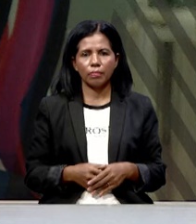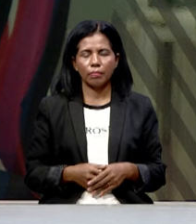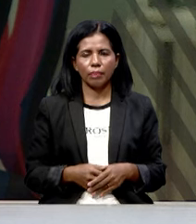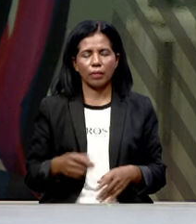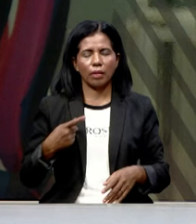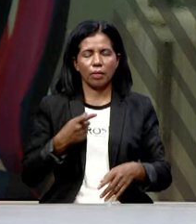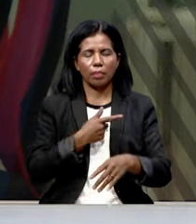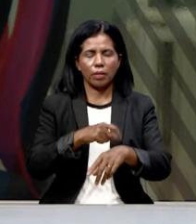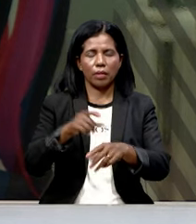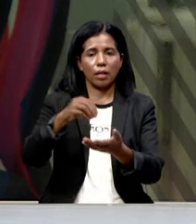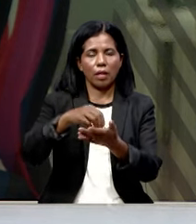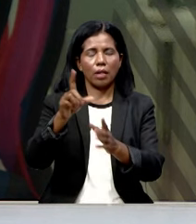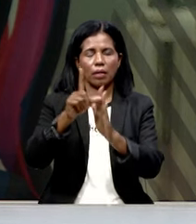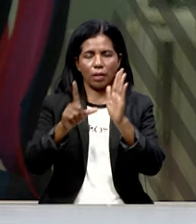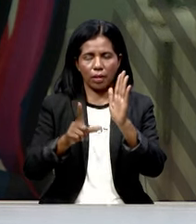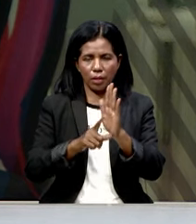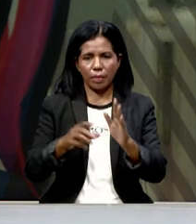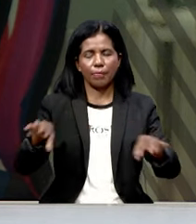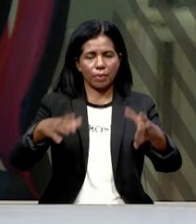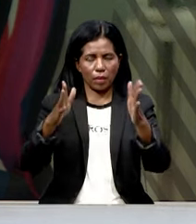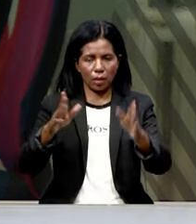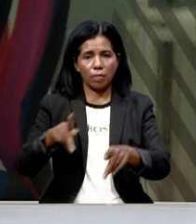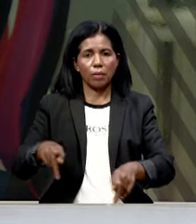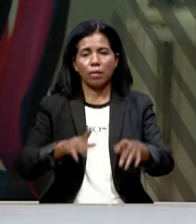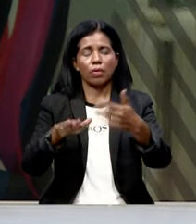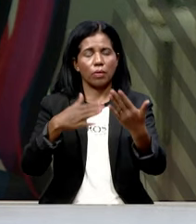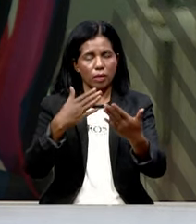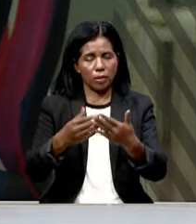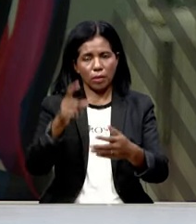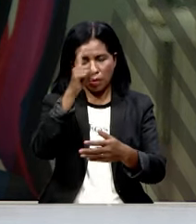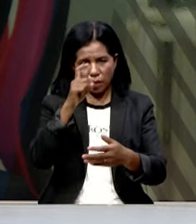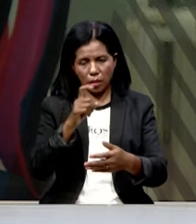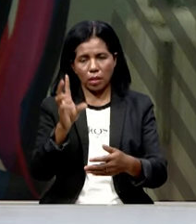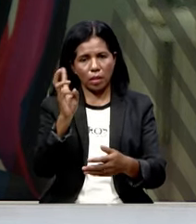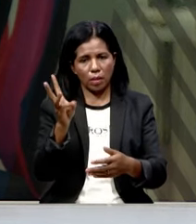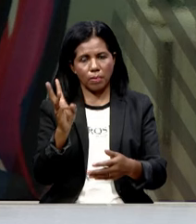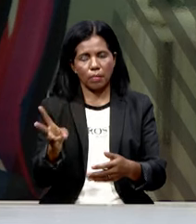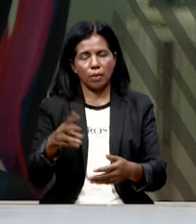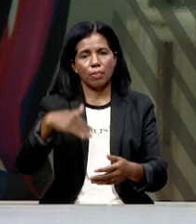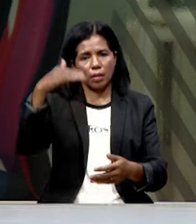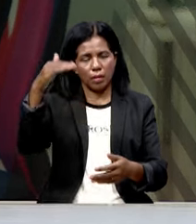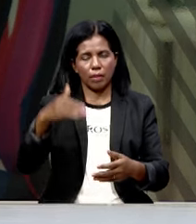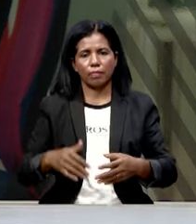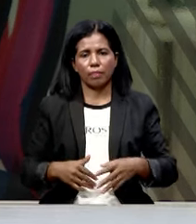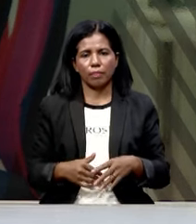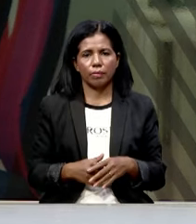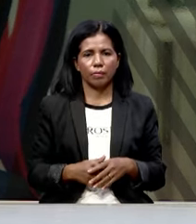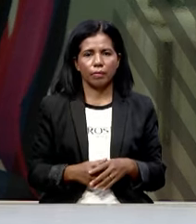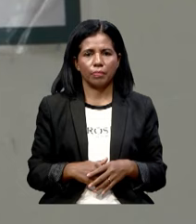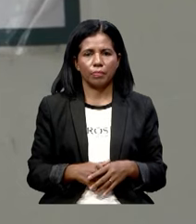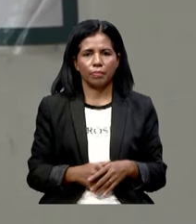O Parlamento Nacional se cria lei de reforma obrigatória para funcionário público Cirana Berro e Dari Nenulo Baleten.